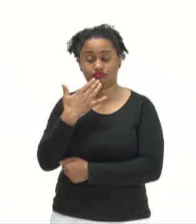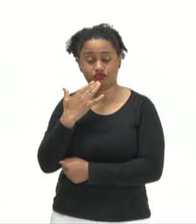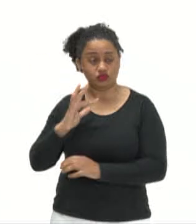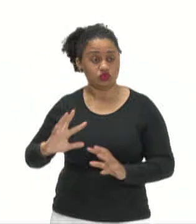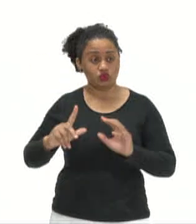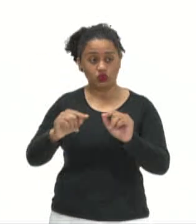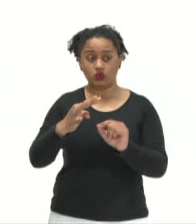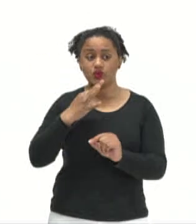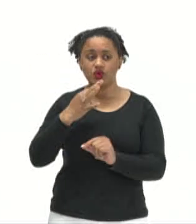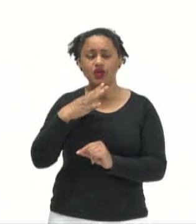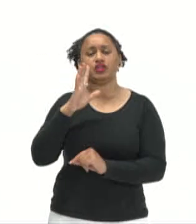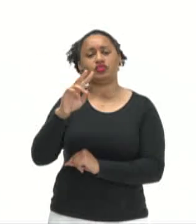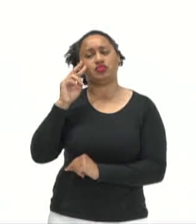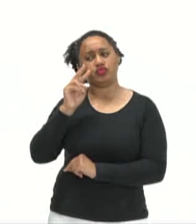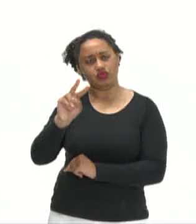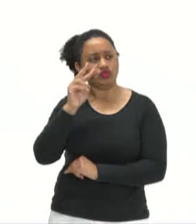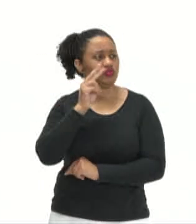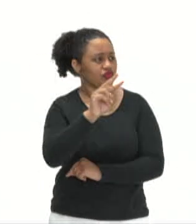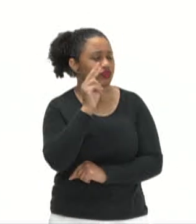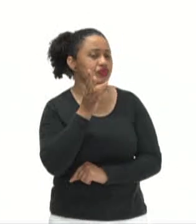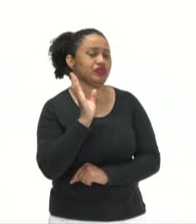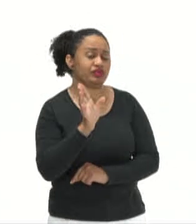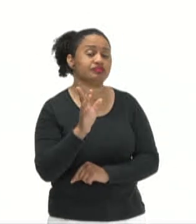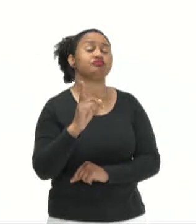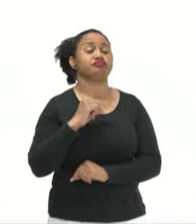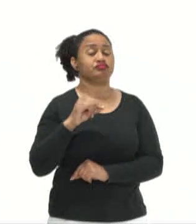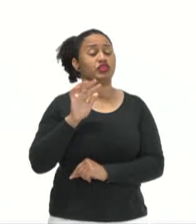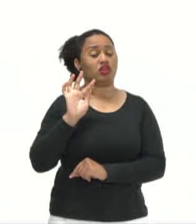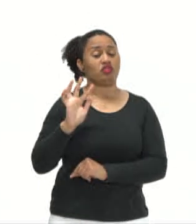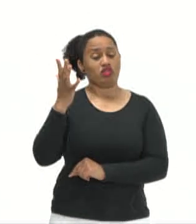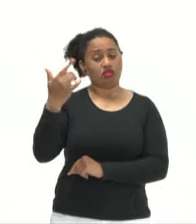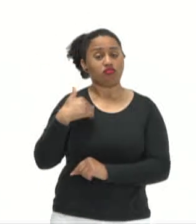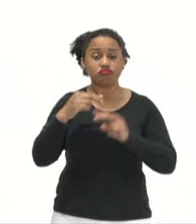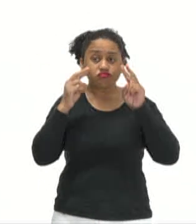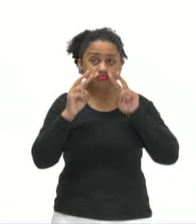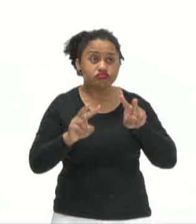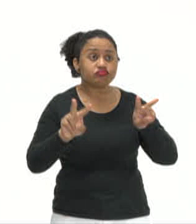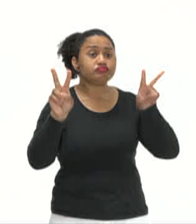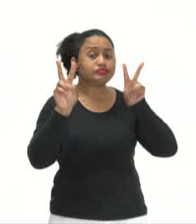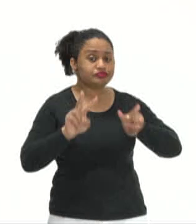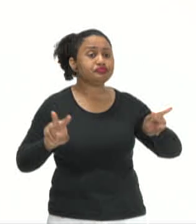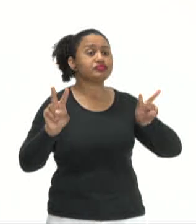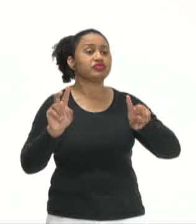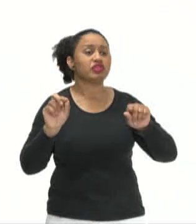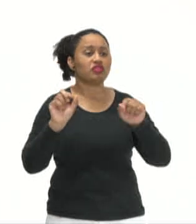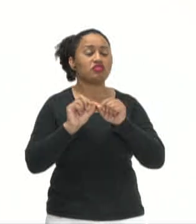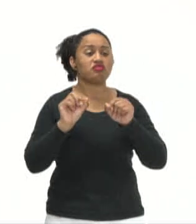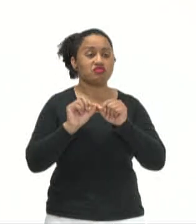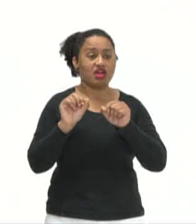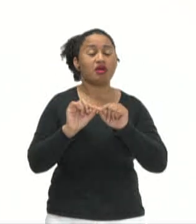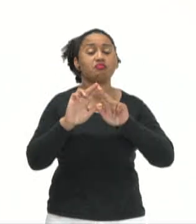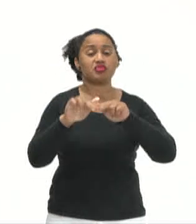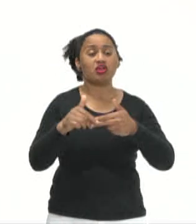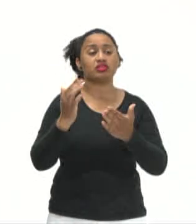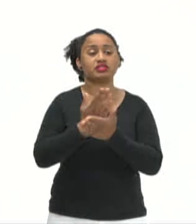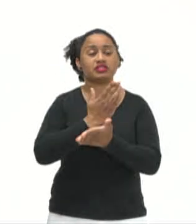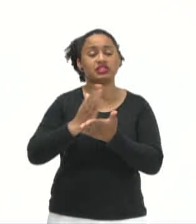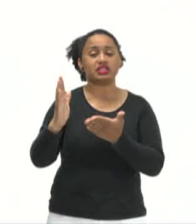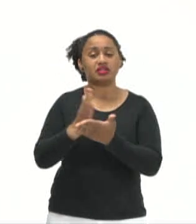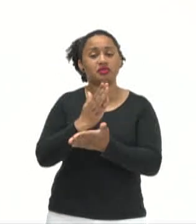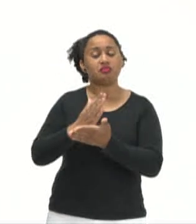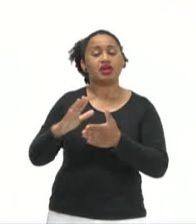né? Já viu várias vezes, né? É um fenômeno óptico que ela forma em razão da